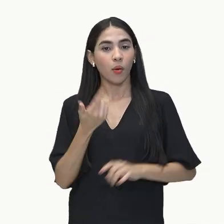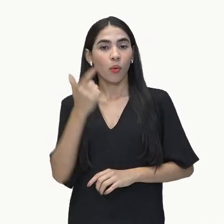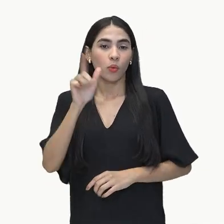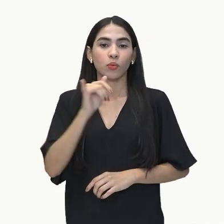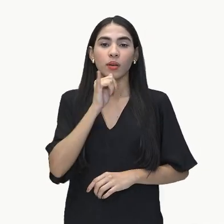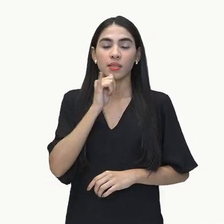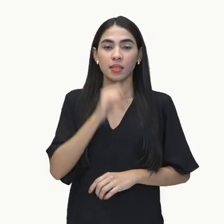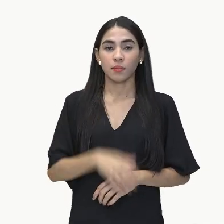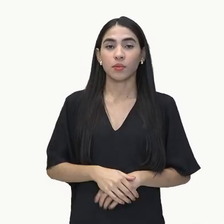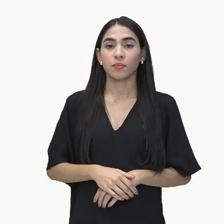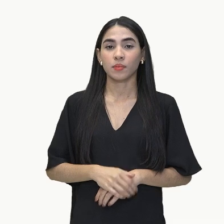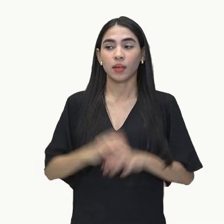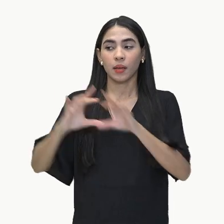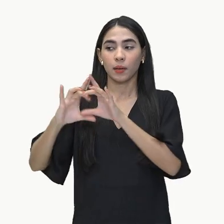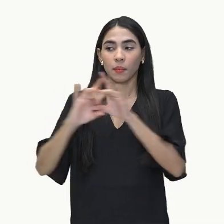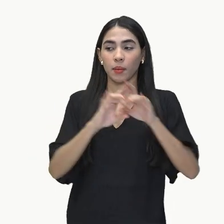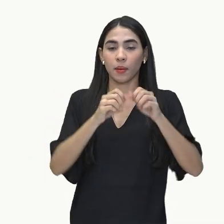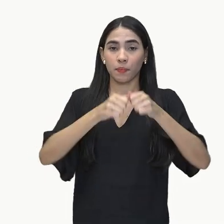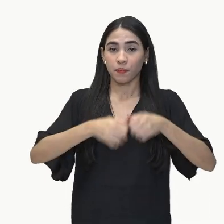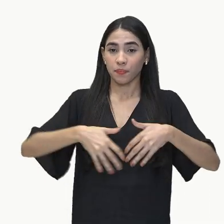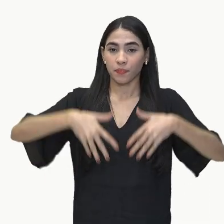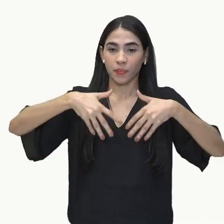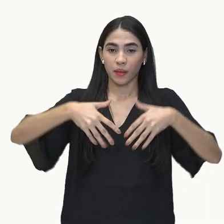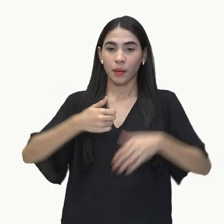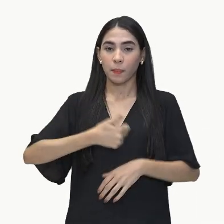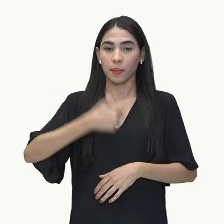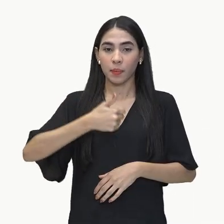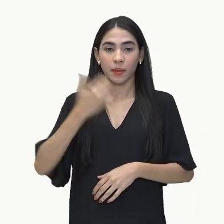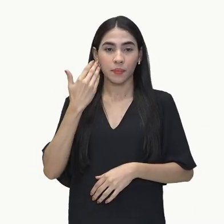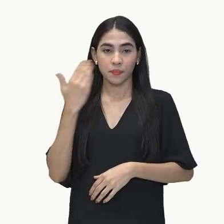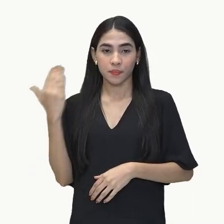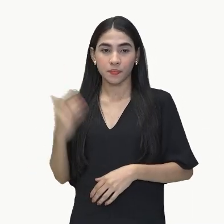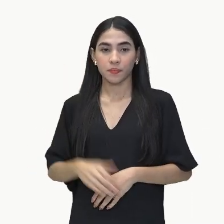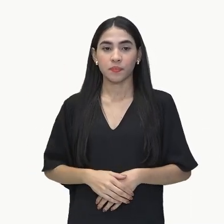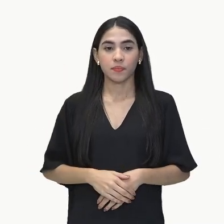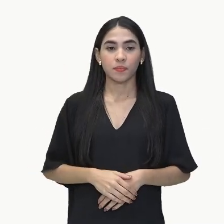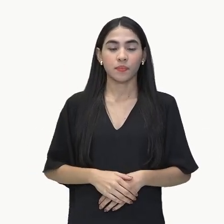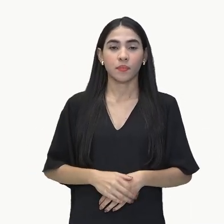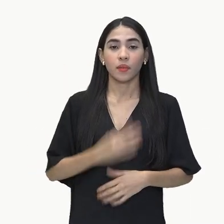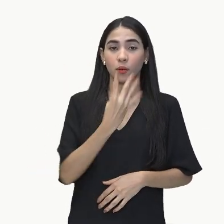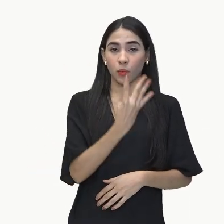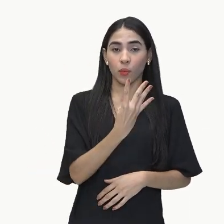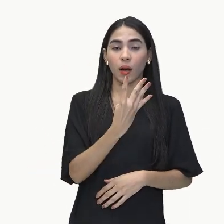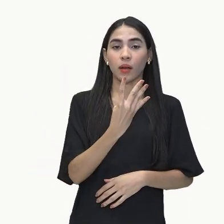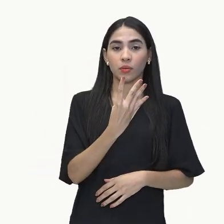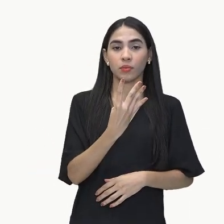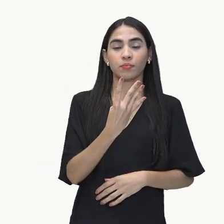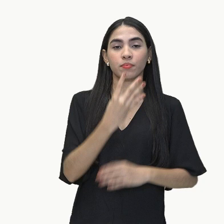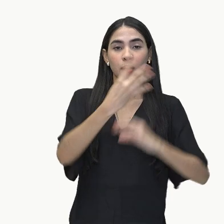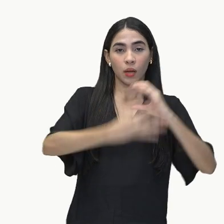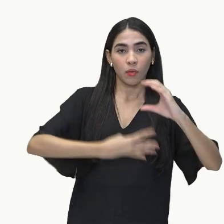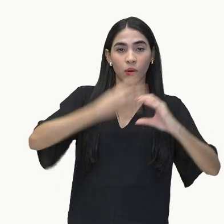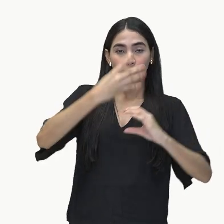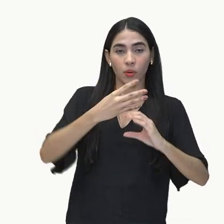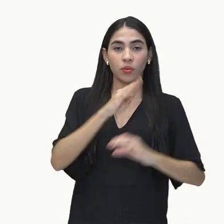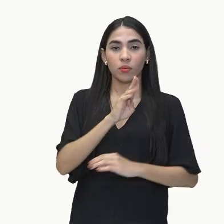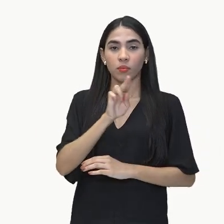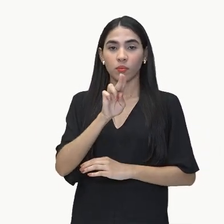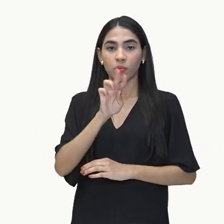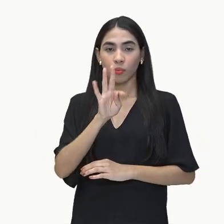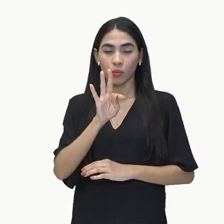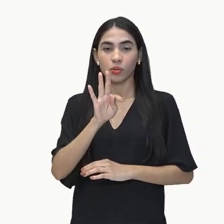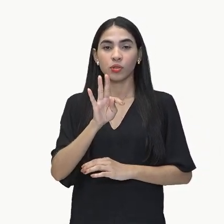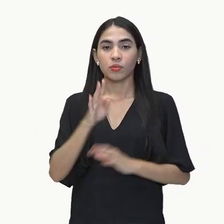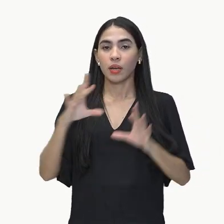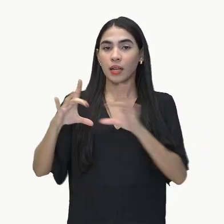cadeias ramificadas, né? Primeiramente esse aqui, ó. 4 carbonos, but, só tem ligação simples. E onde é que está